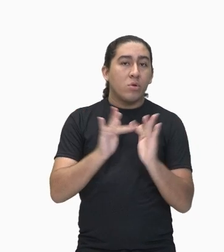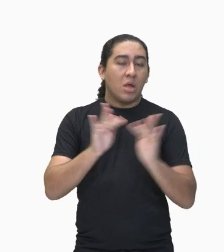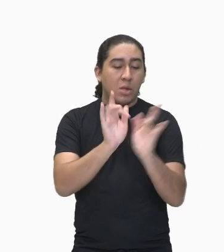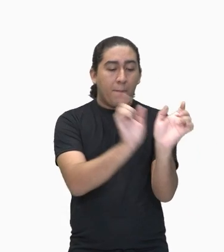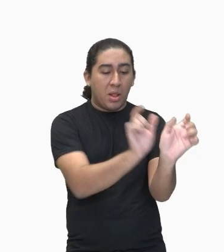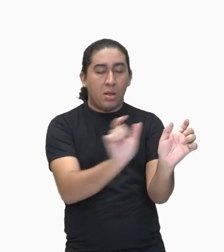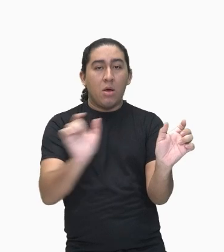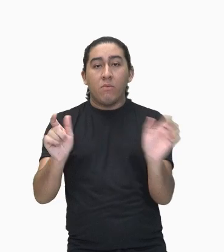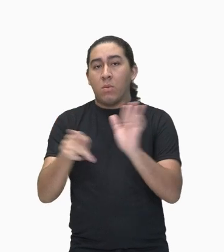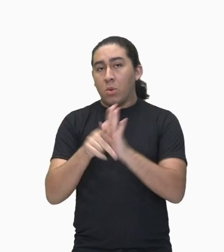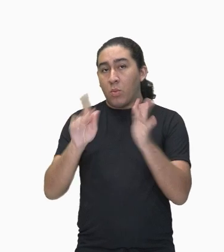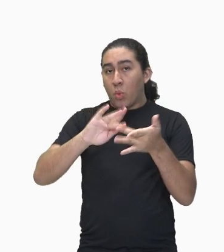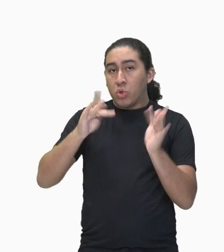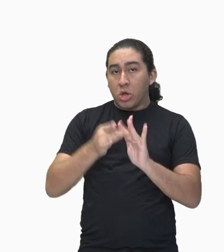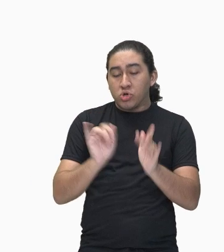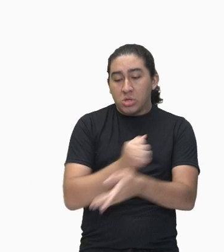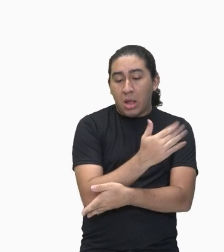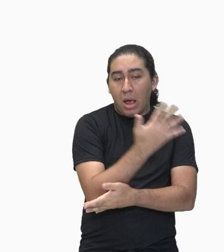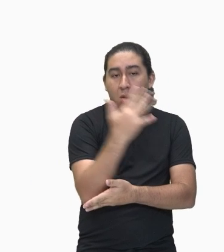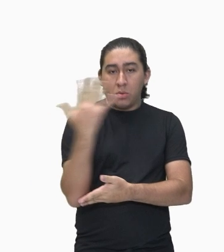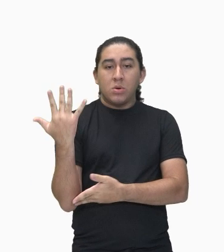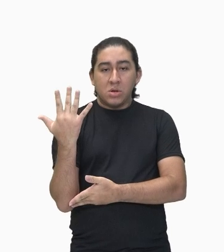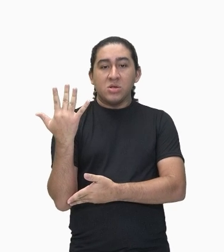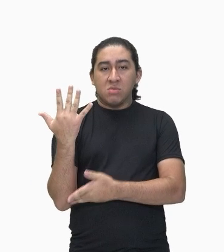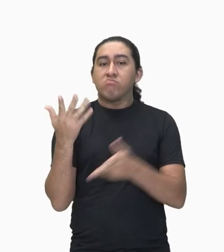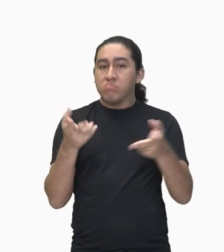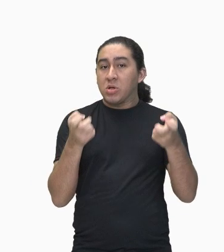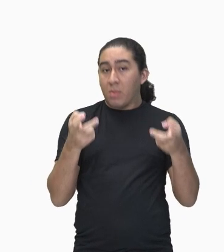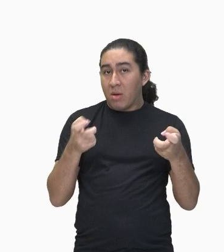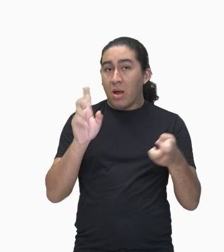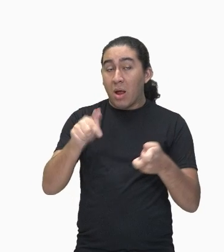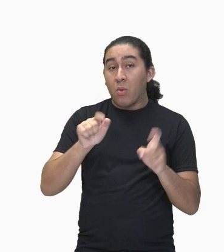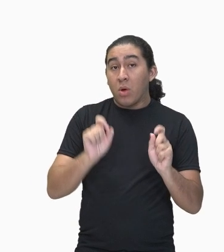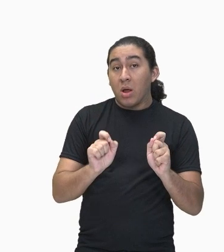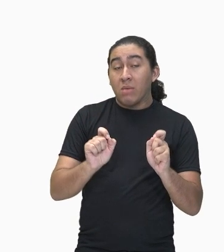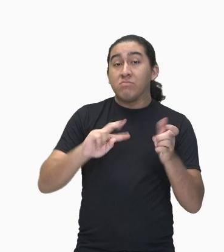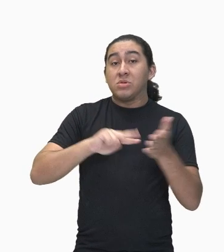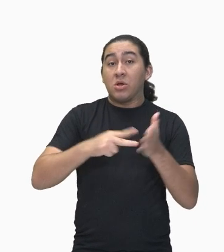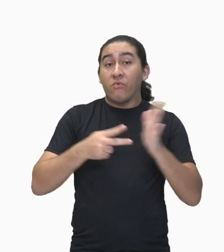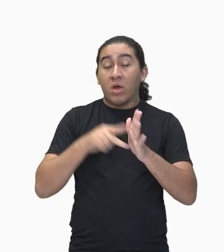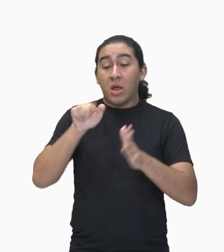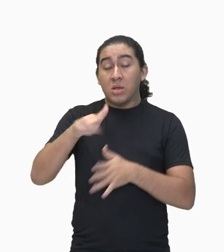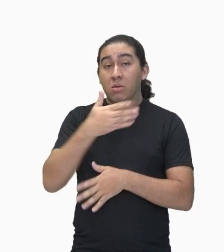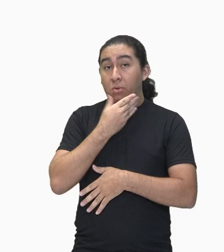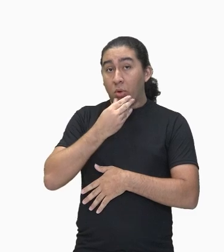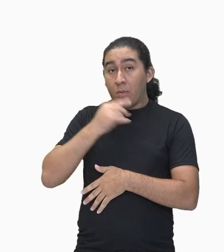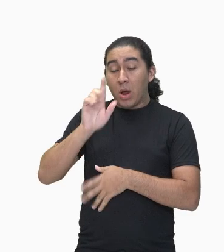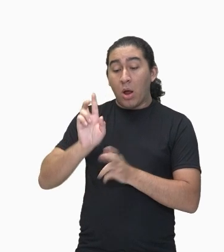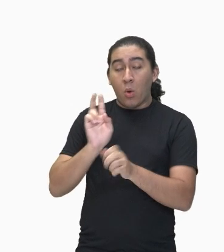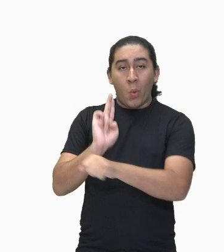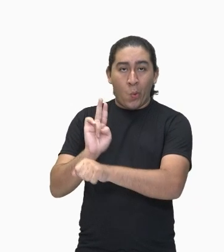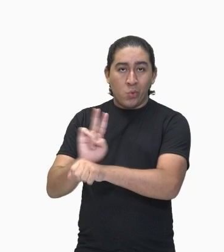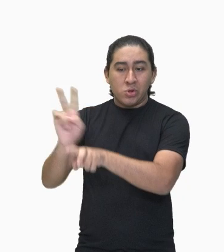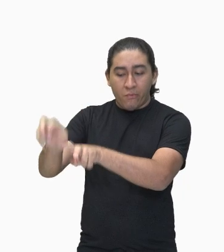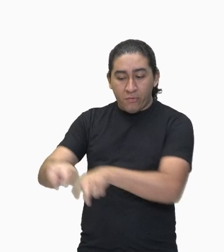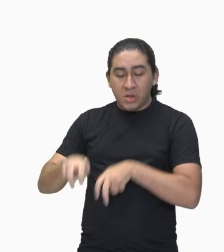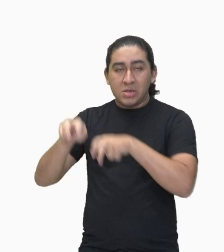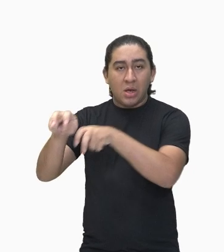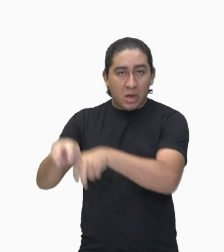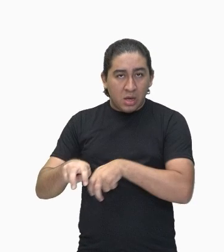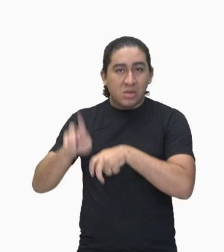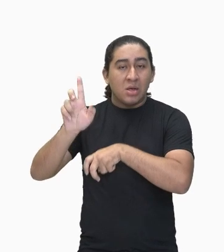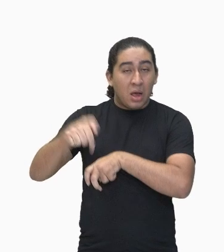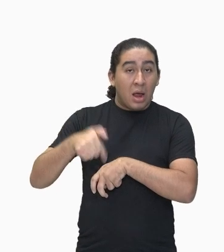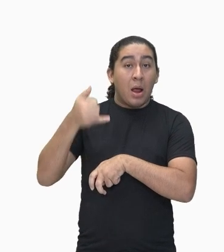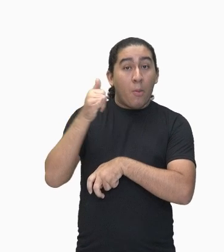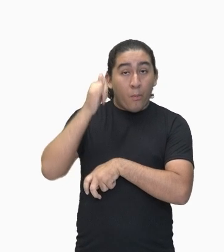Das brancas ovelhinhas tiro o leite. É o pastor, é o pastoril, né? E mais as finas lã de